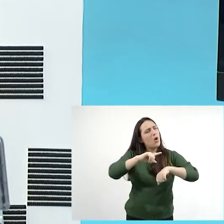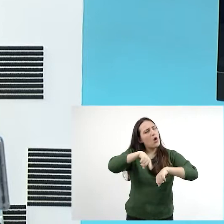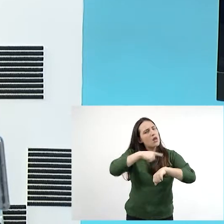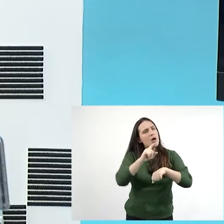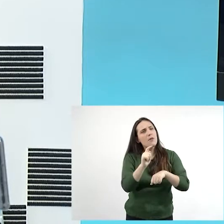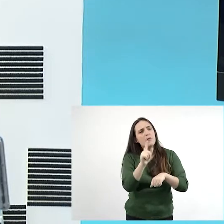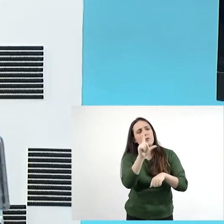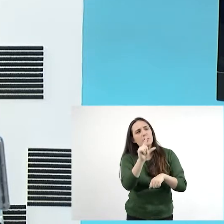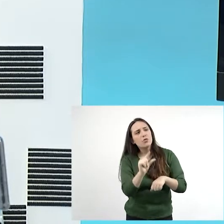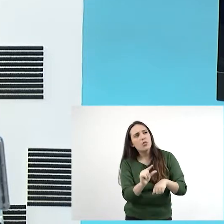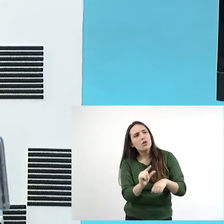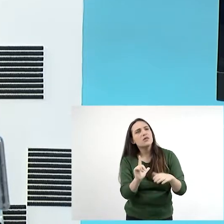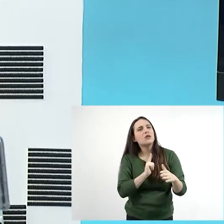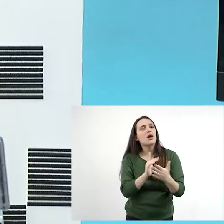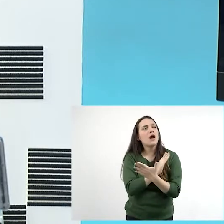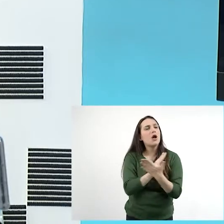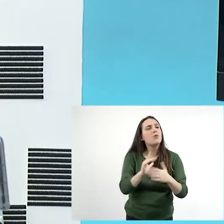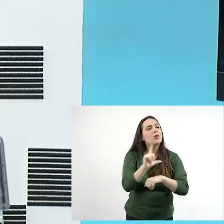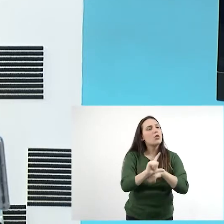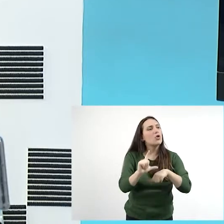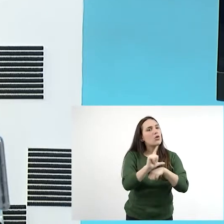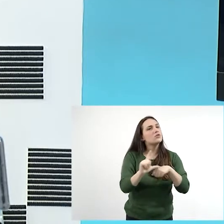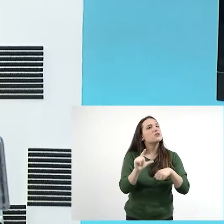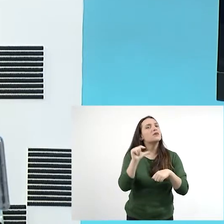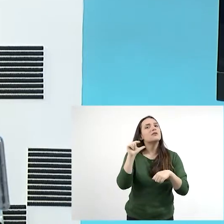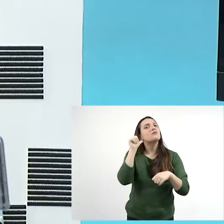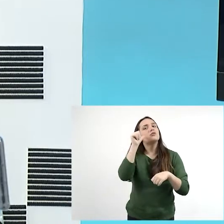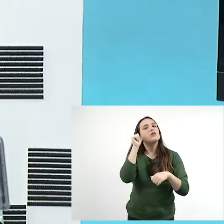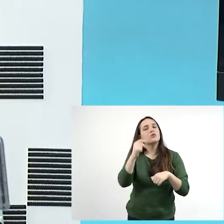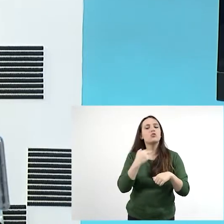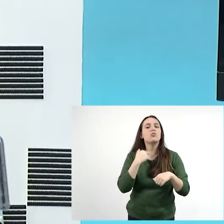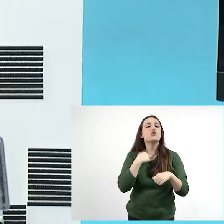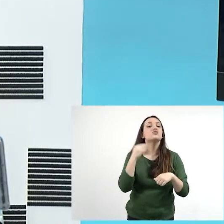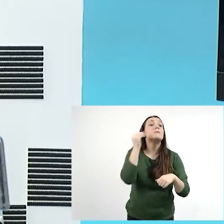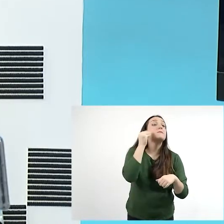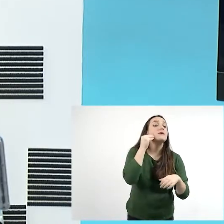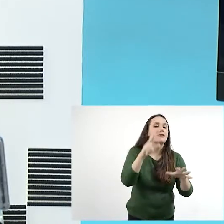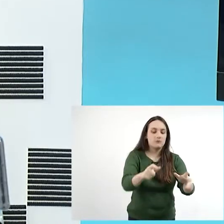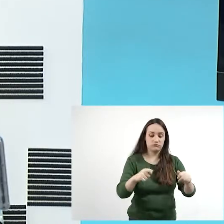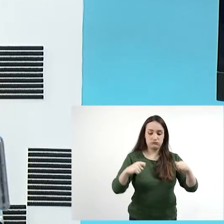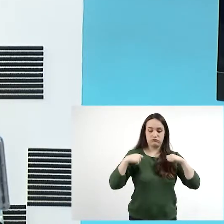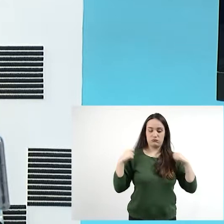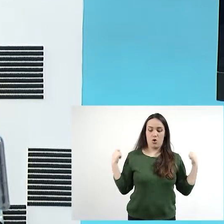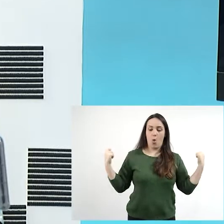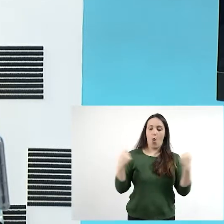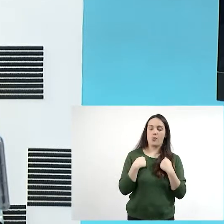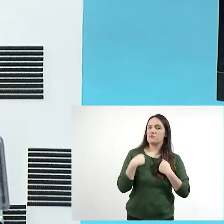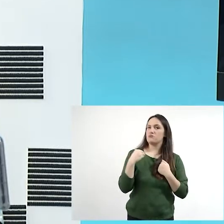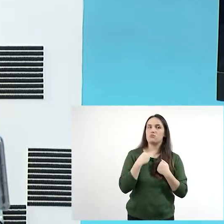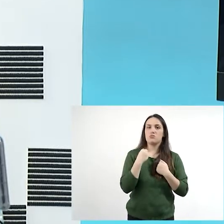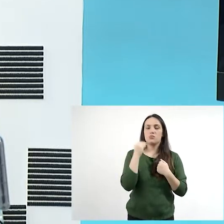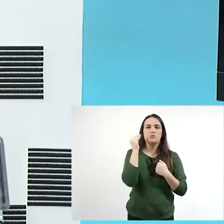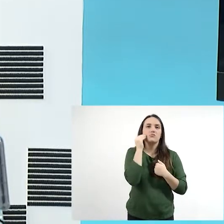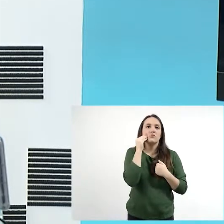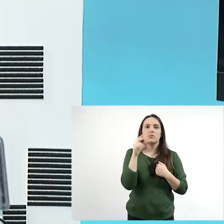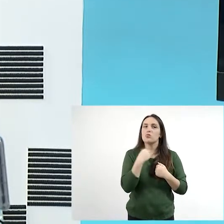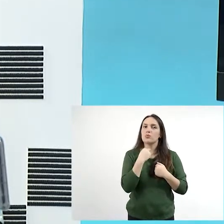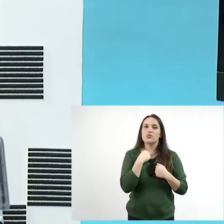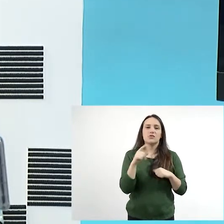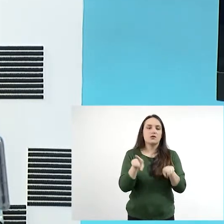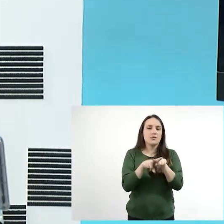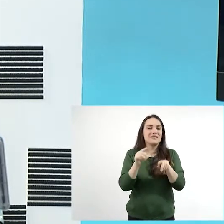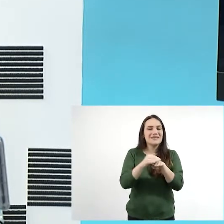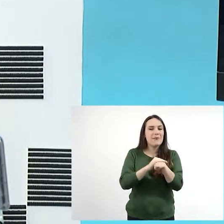pode o cliente, a mulher, experimentar roupas, nem sapato. Quer dizer, que impacto esse coronavírus está